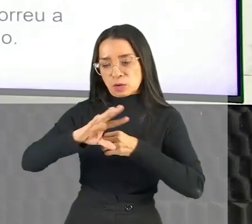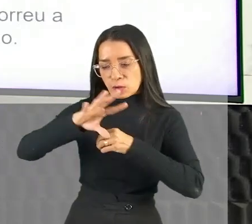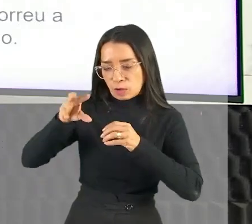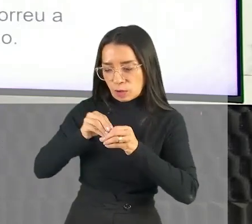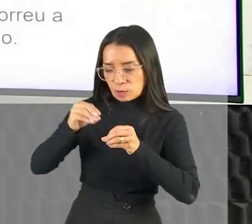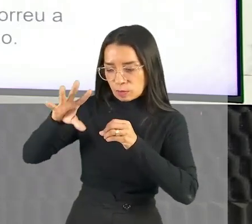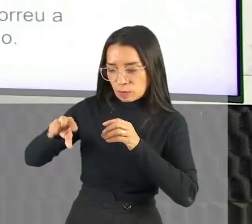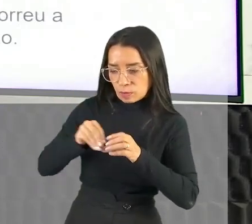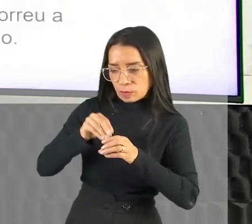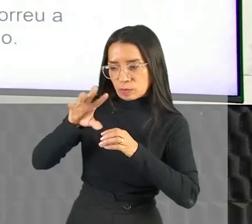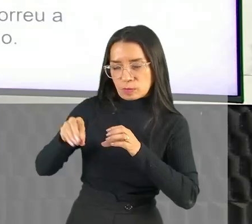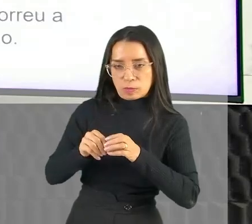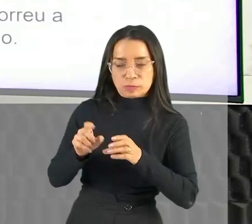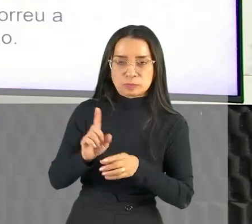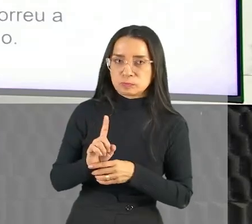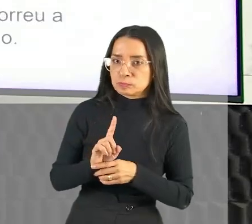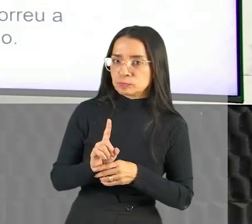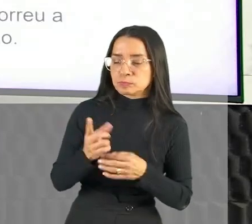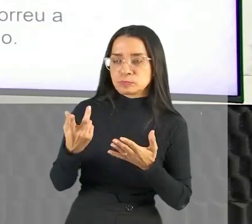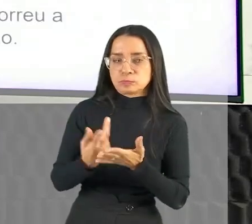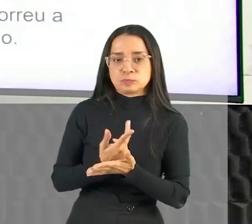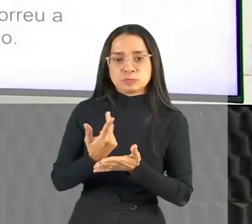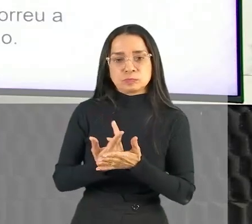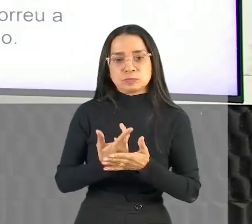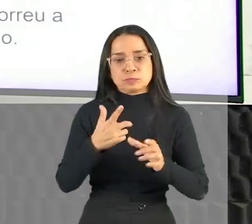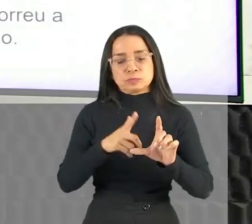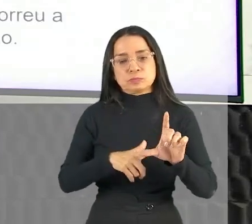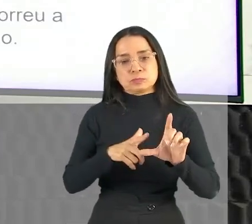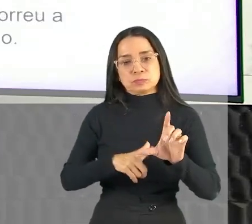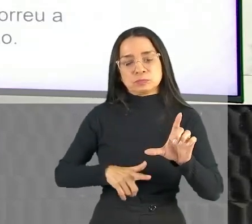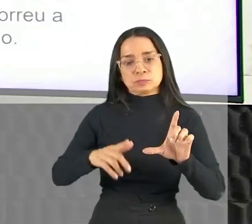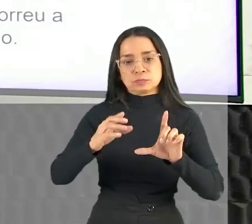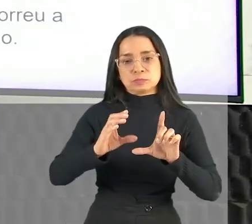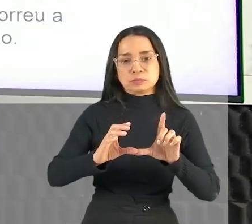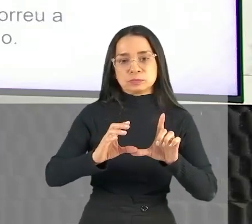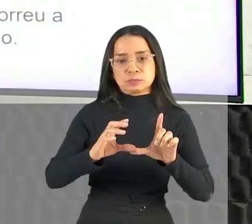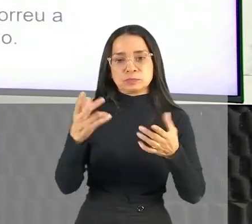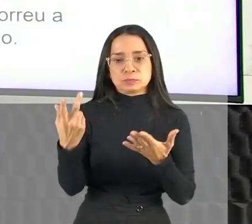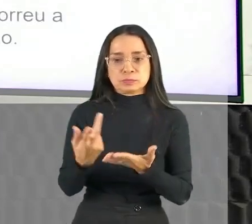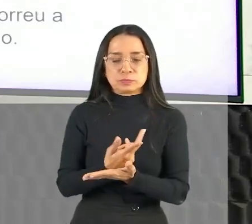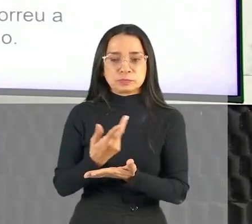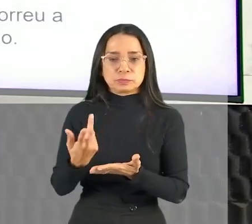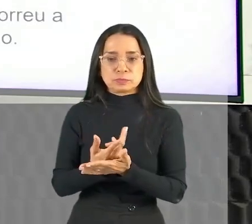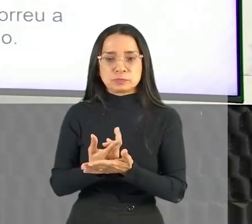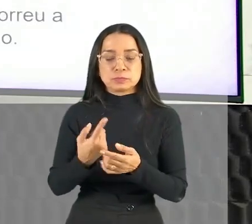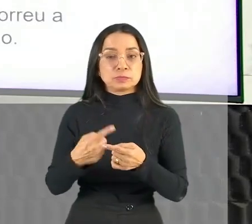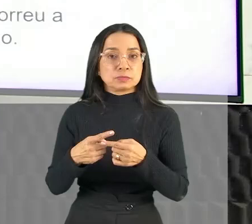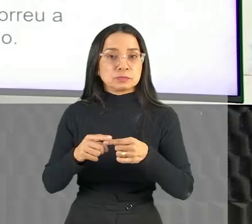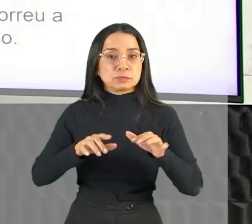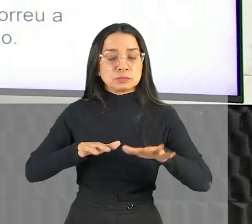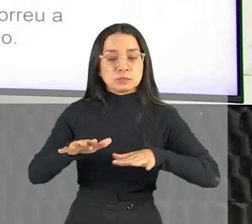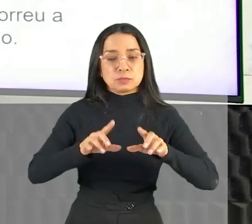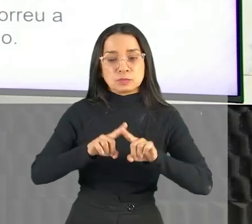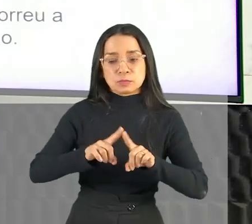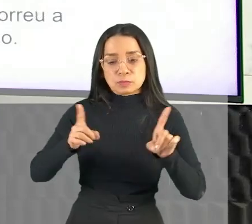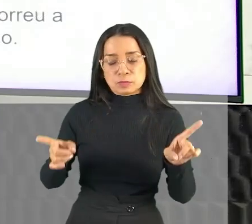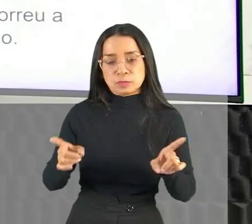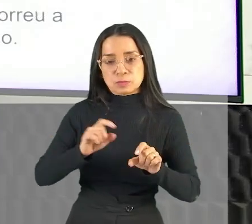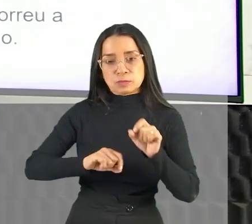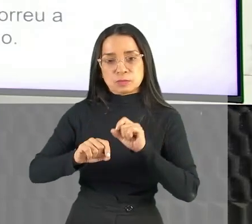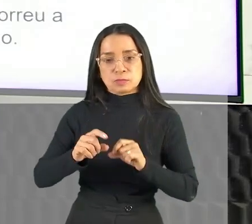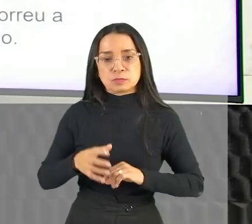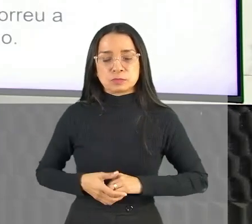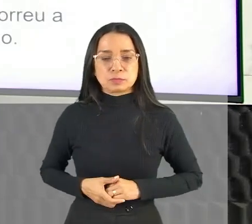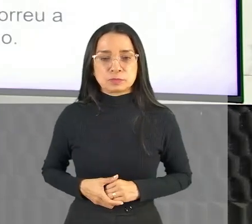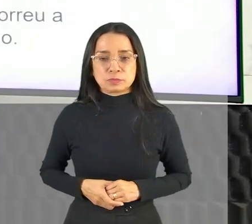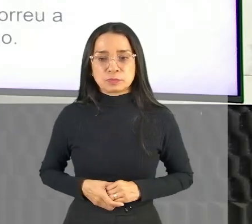Então, não é esse o processo. Exocitose, muito menos, que a exocitose já é o movimento contrário, é quando tem a partícula dentro da